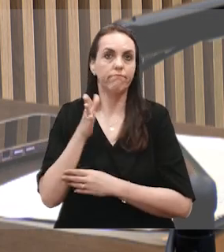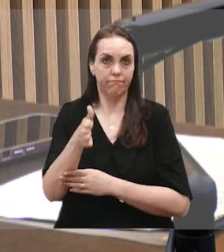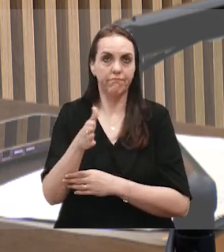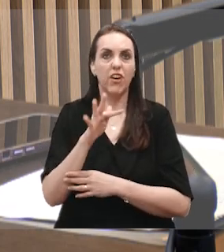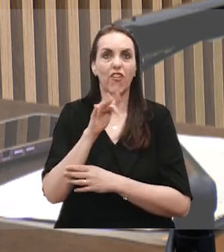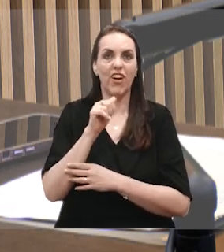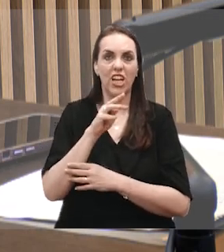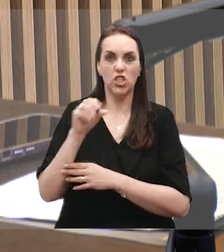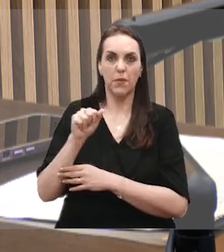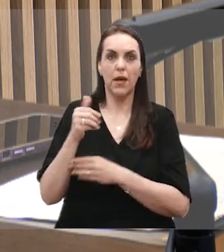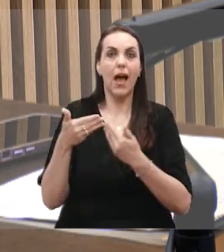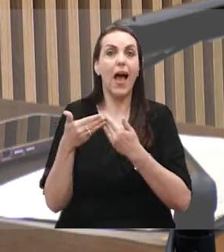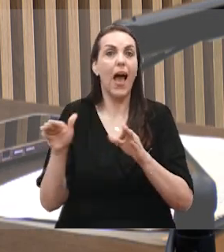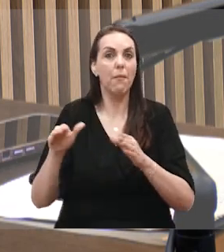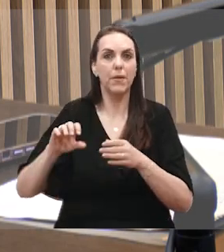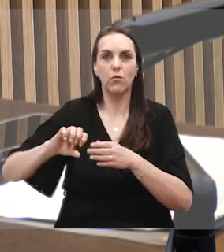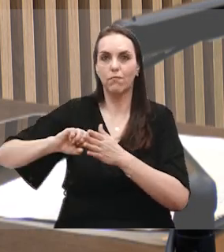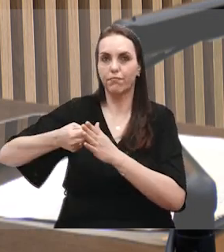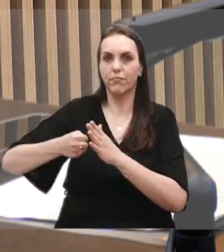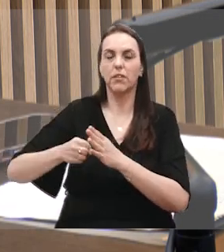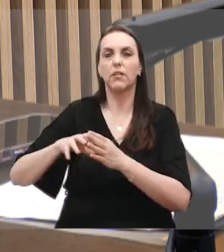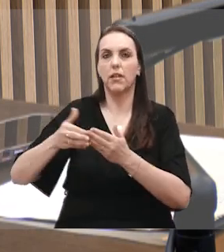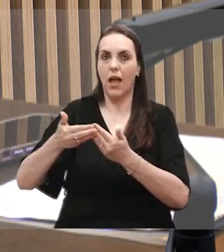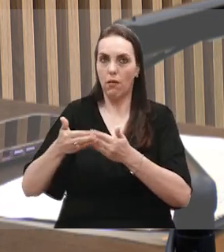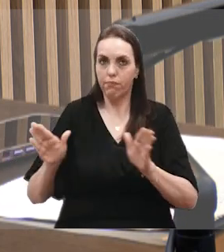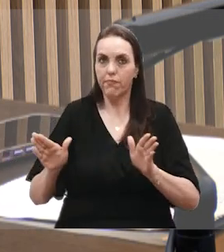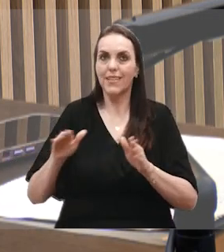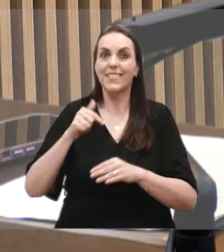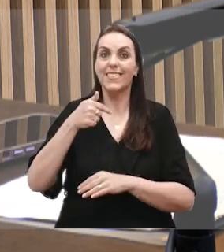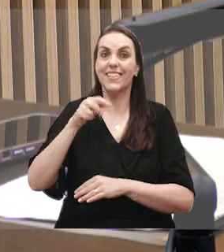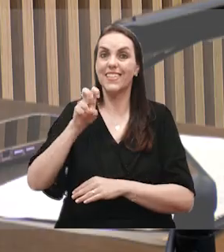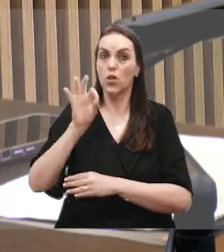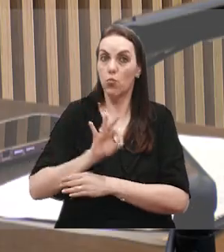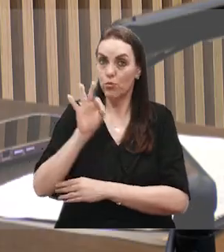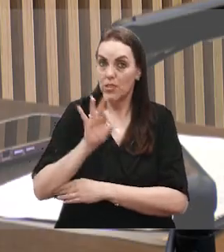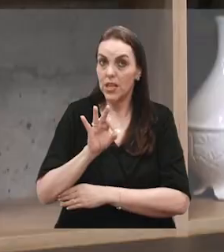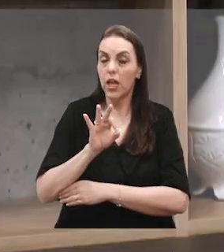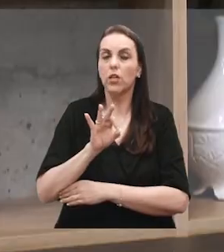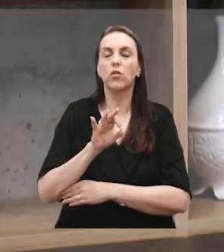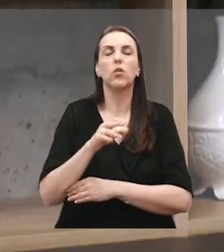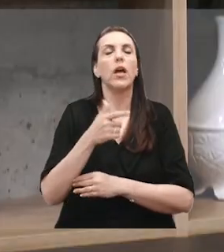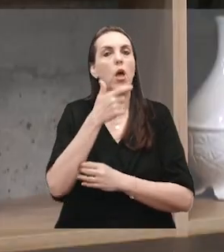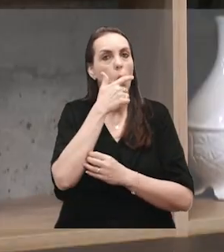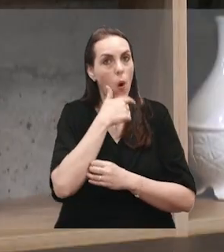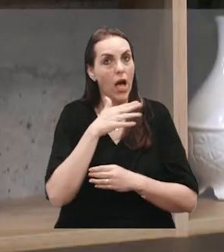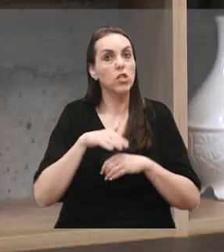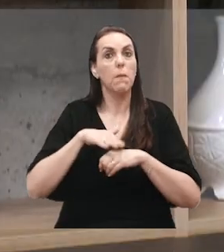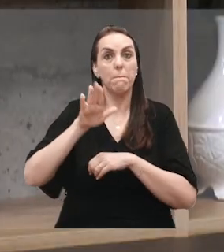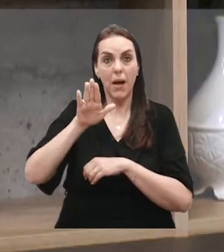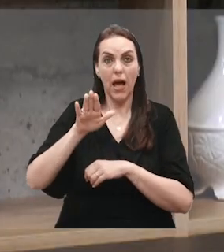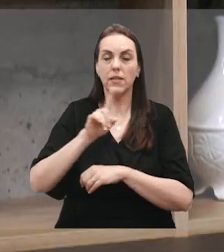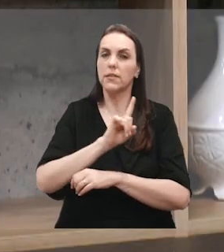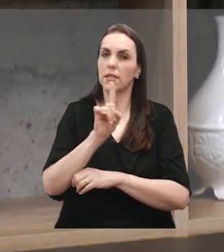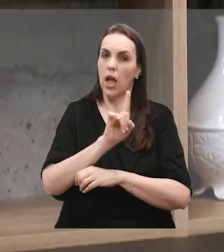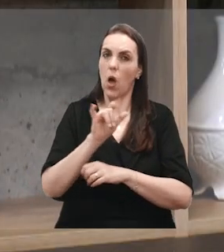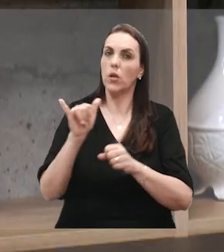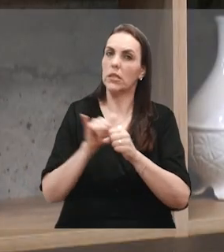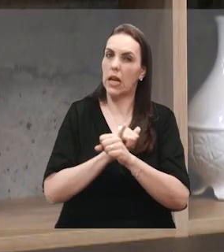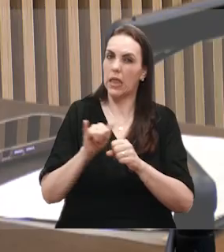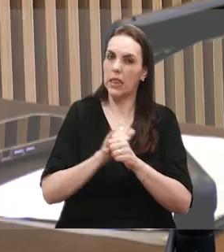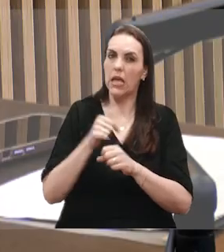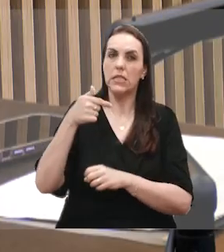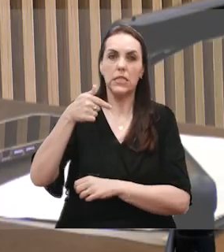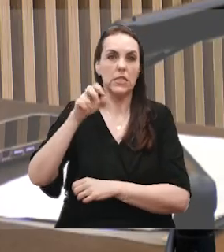abrir 75% das compotas. Eu disse, prefeito, acho que já tem que abrir mais. Ele disse que não, que era um momento estratégico e de